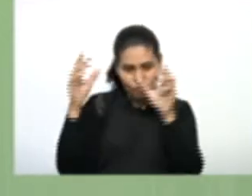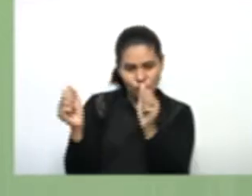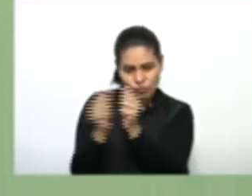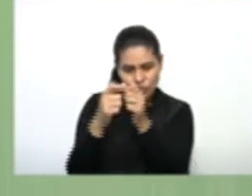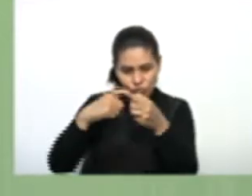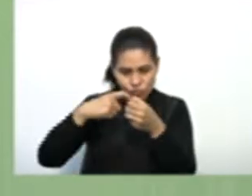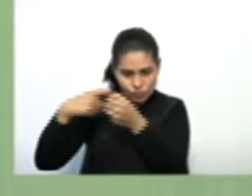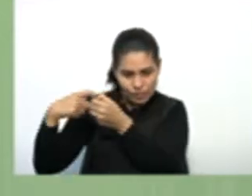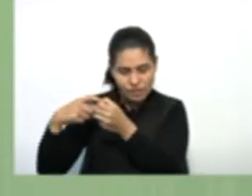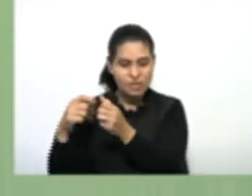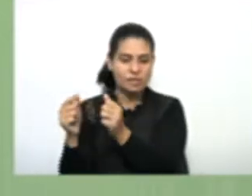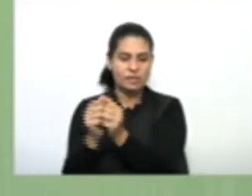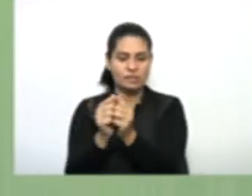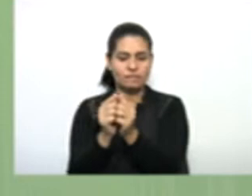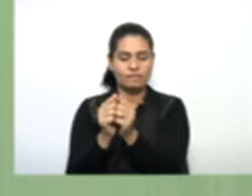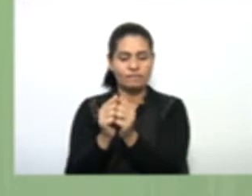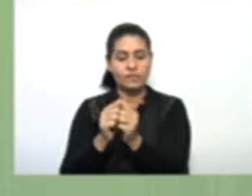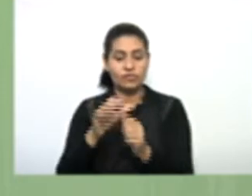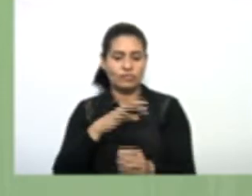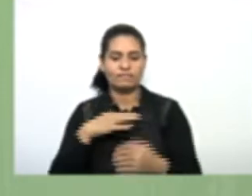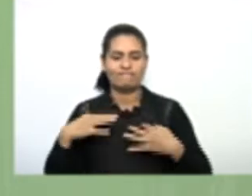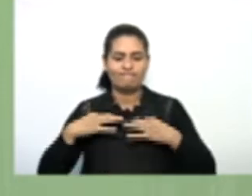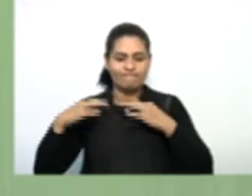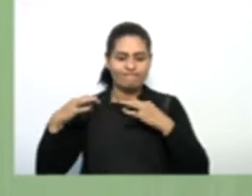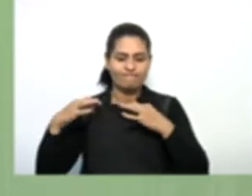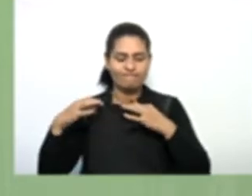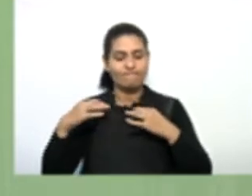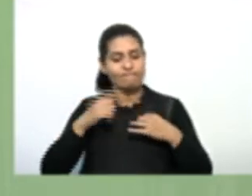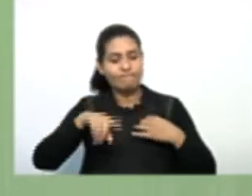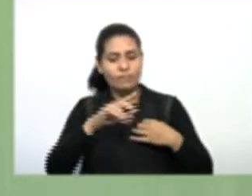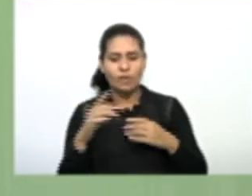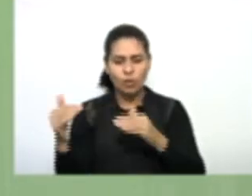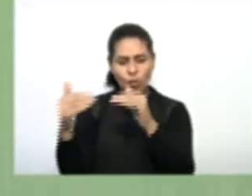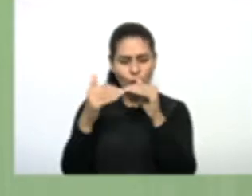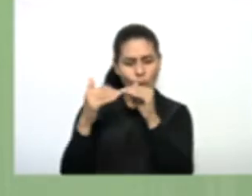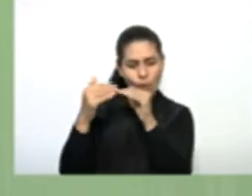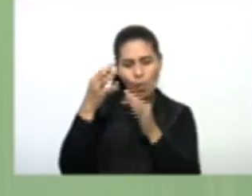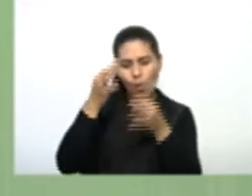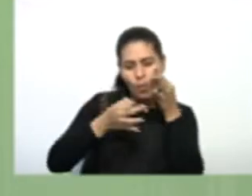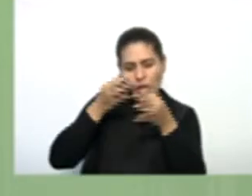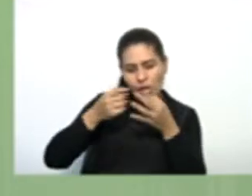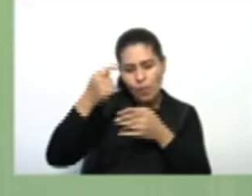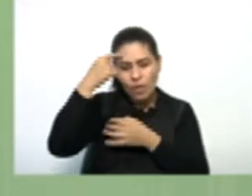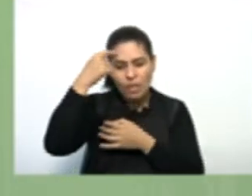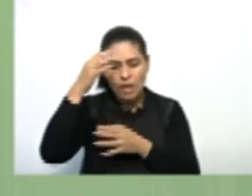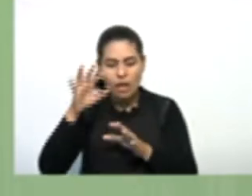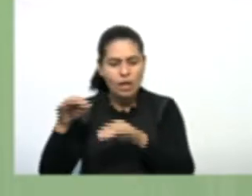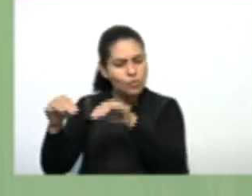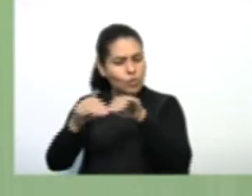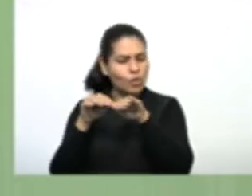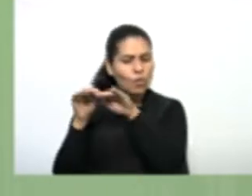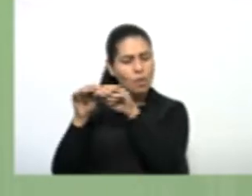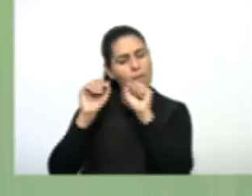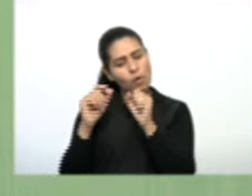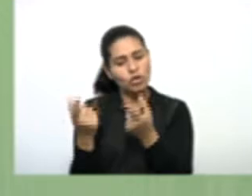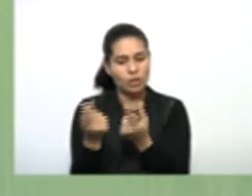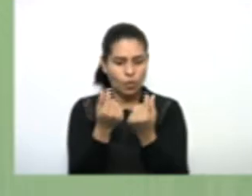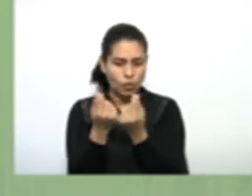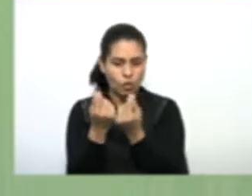para satisfazer suas necessidades e aspirações comuns. E essas necessidades e aspirações podem ser